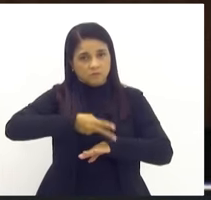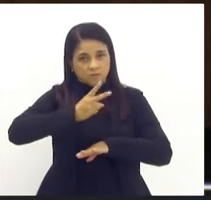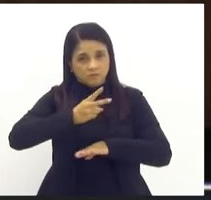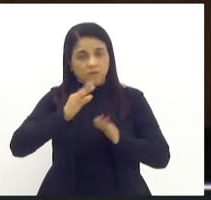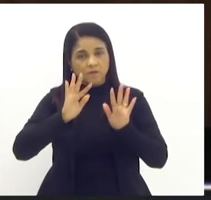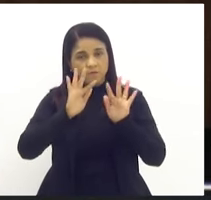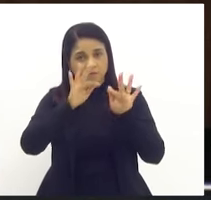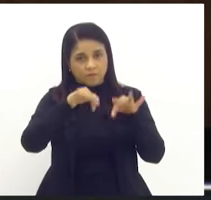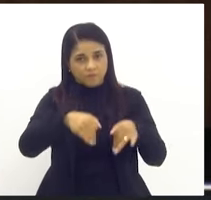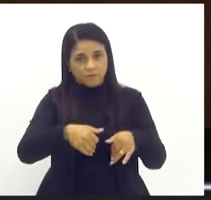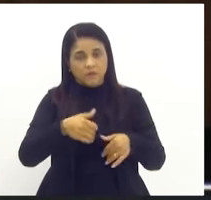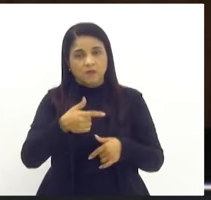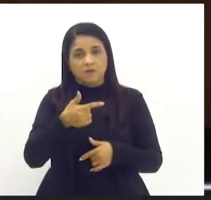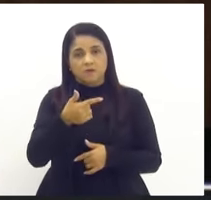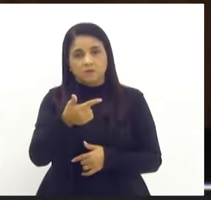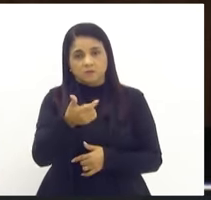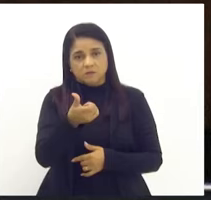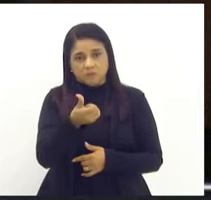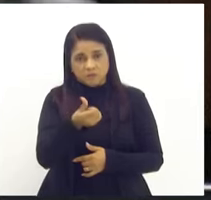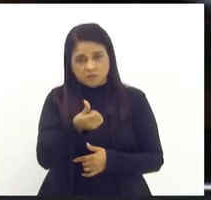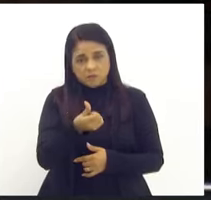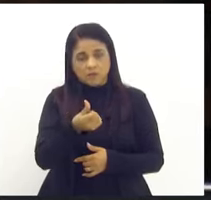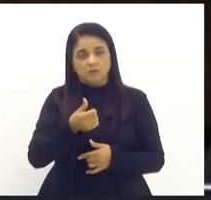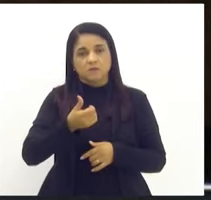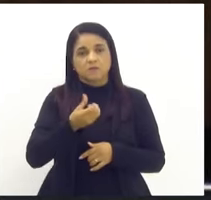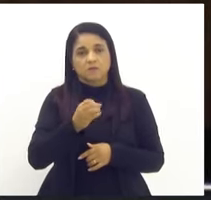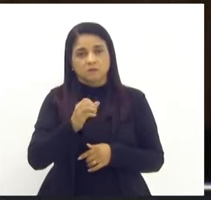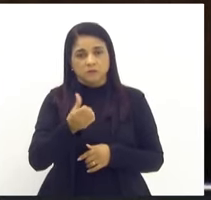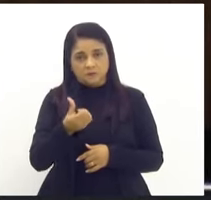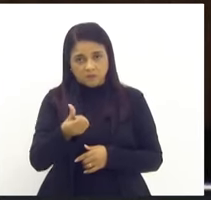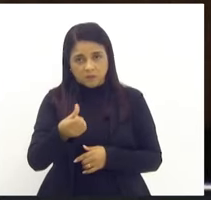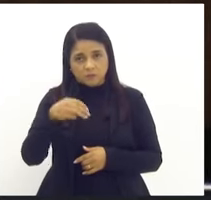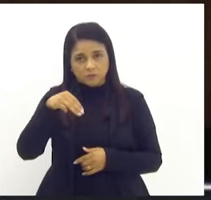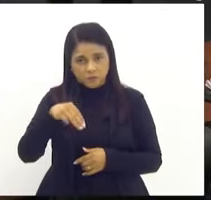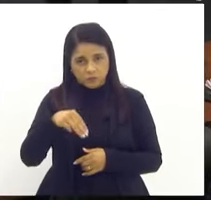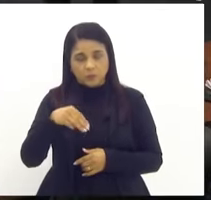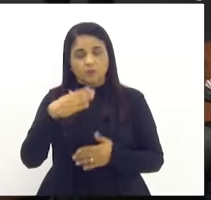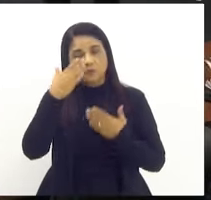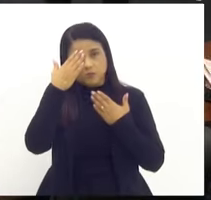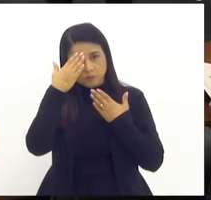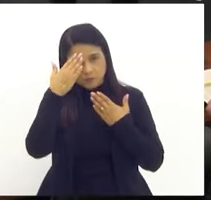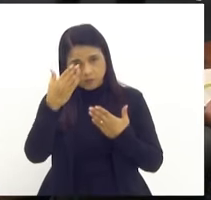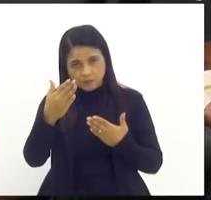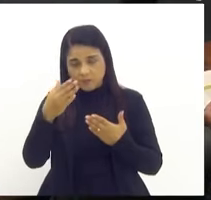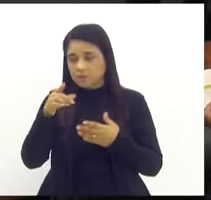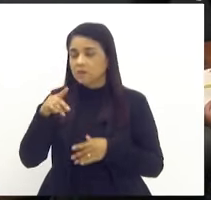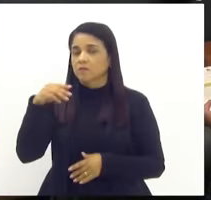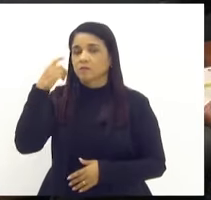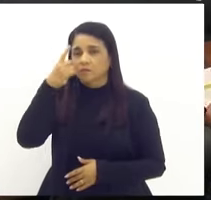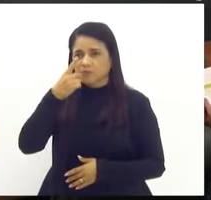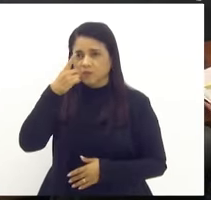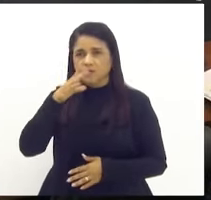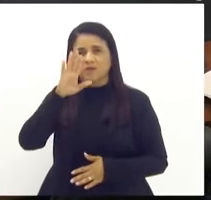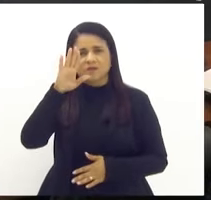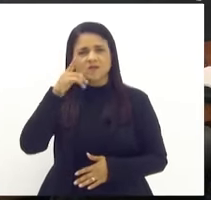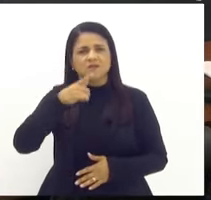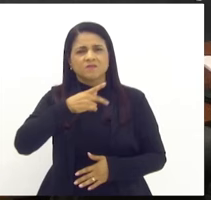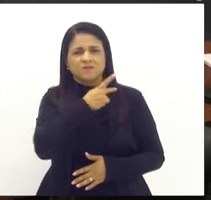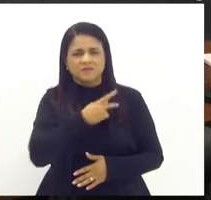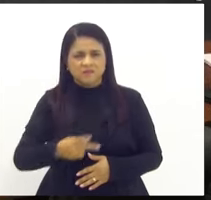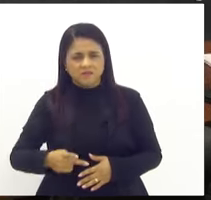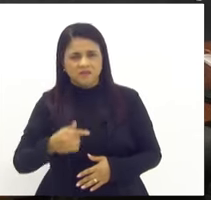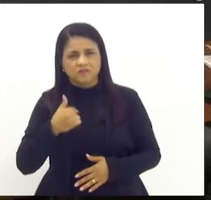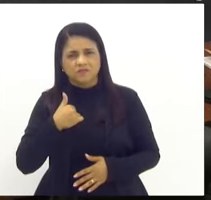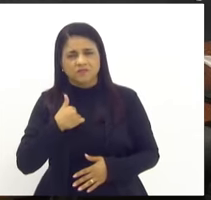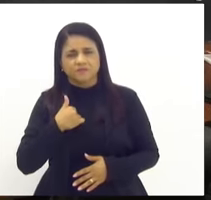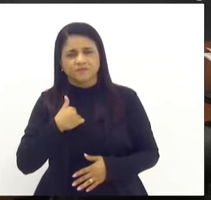encerrou-se às 16:06 Muito obrigado deputada L presidente Presidente mais uma questão só